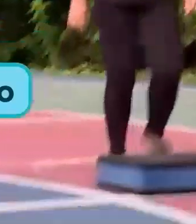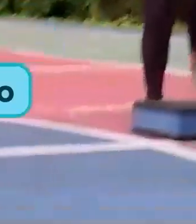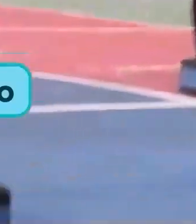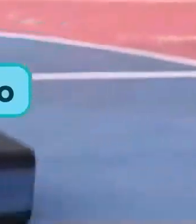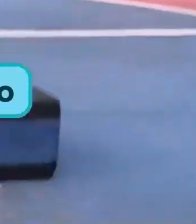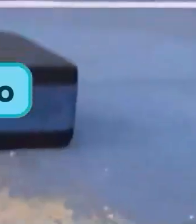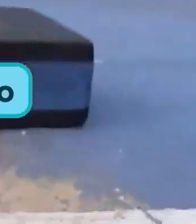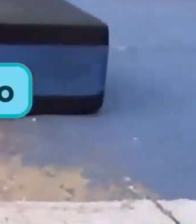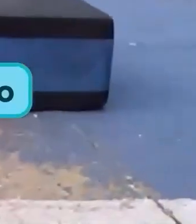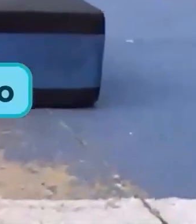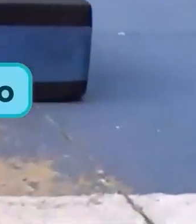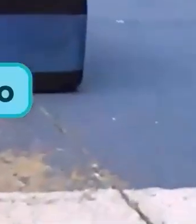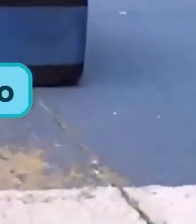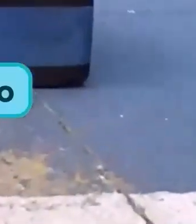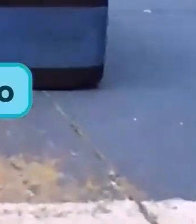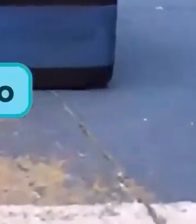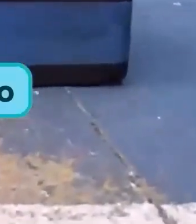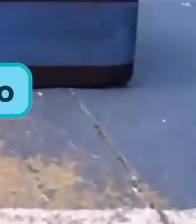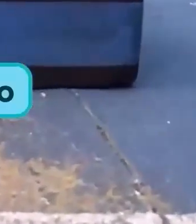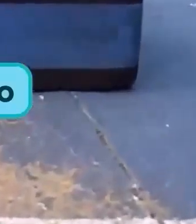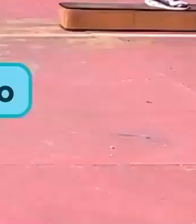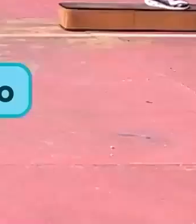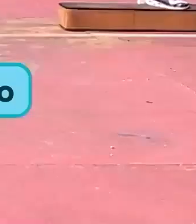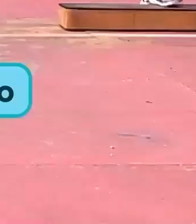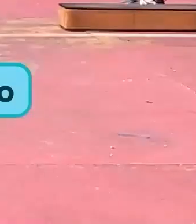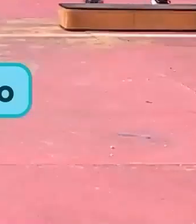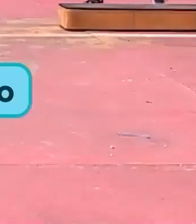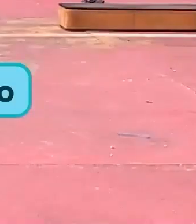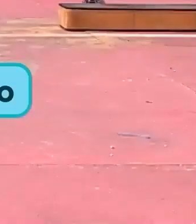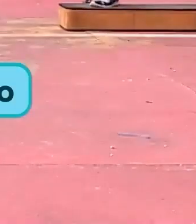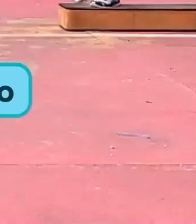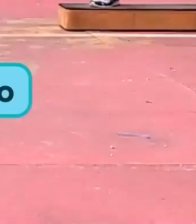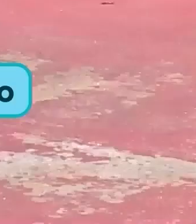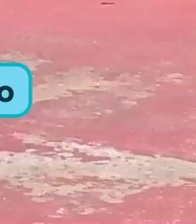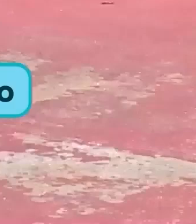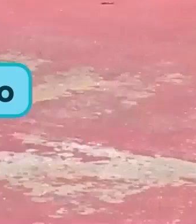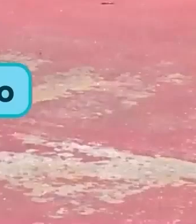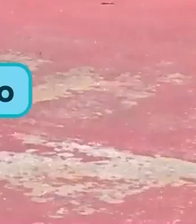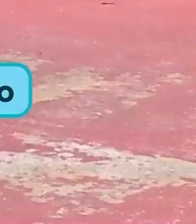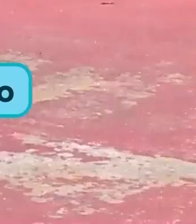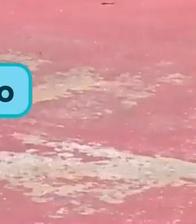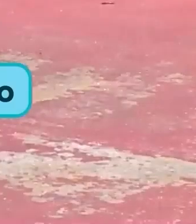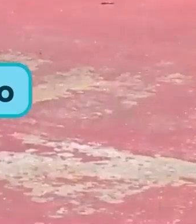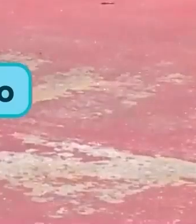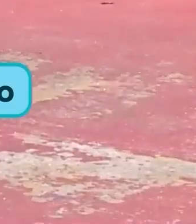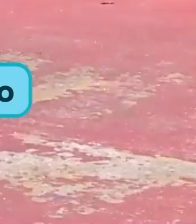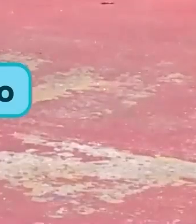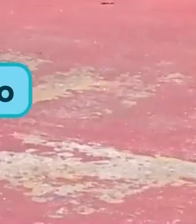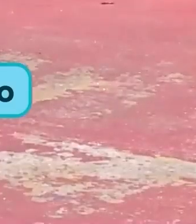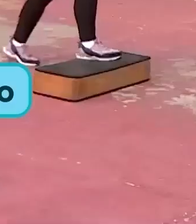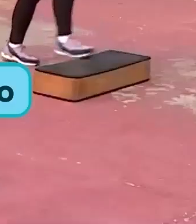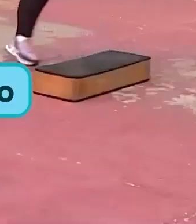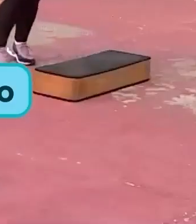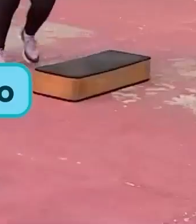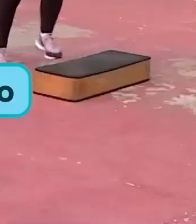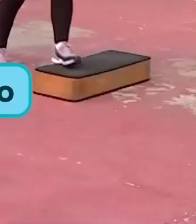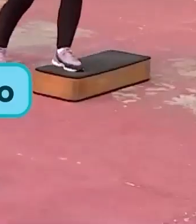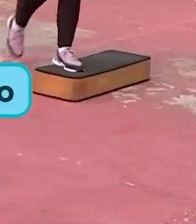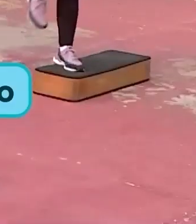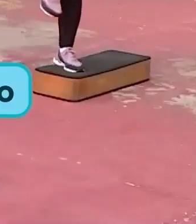para vocês foi a Zumba. A Zumba ela já é um pouco mais ritmada, tem movimentos aí de músicas e